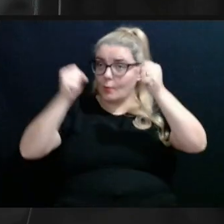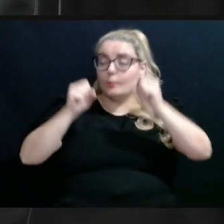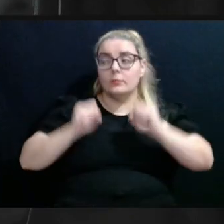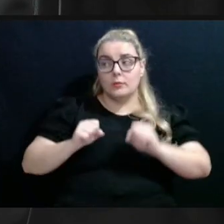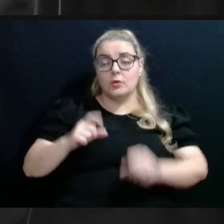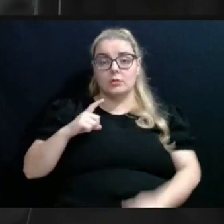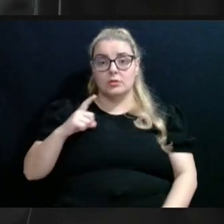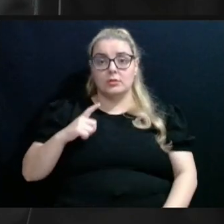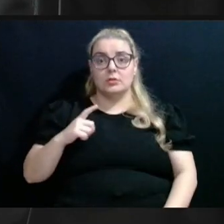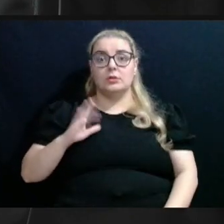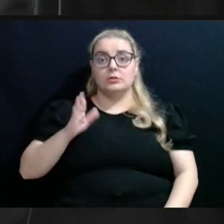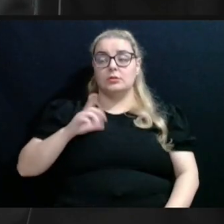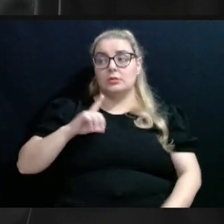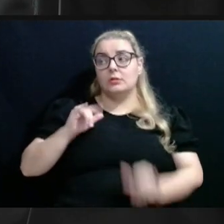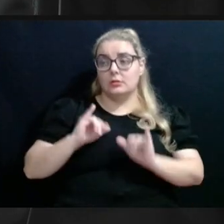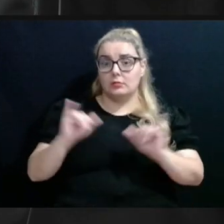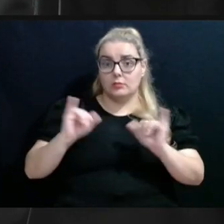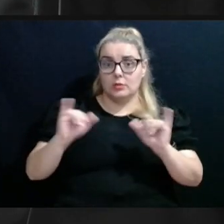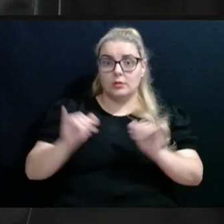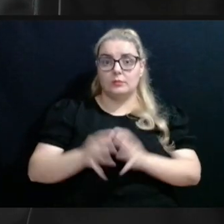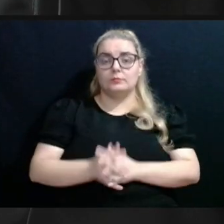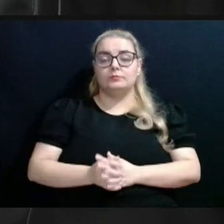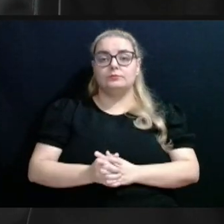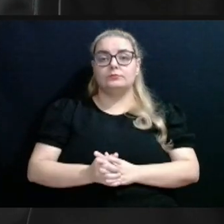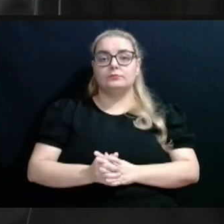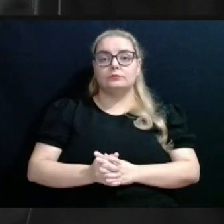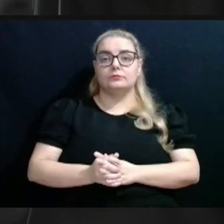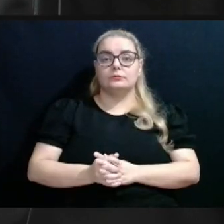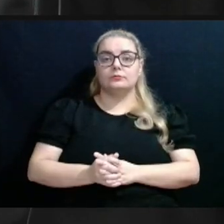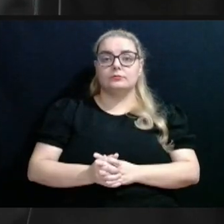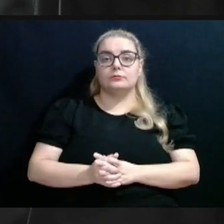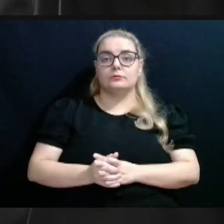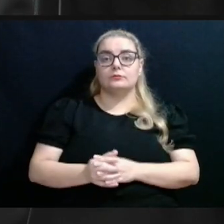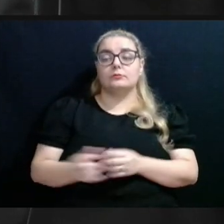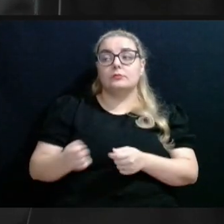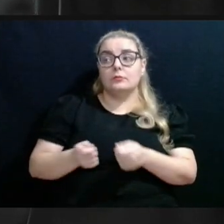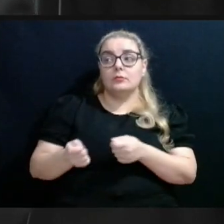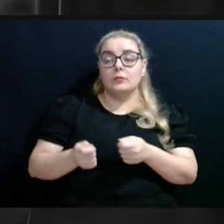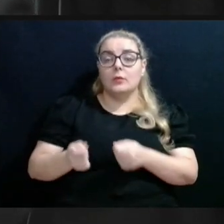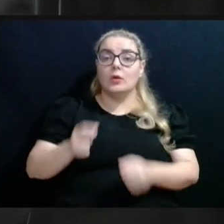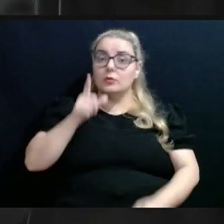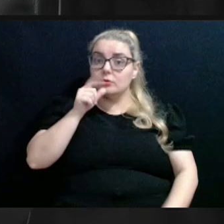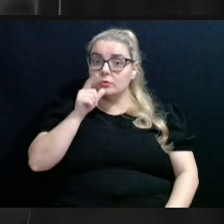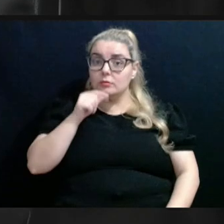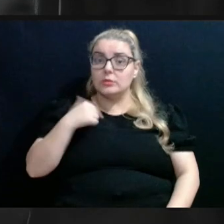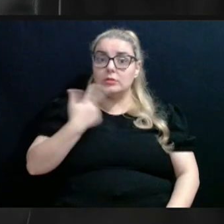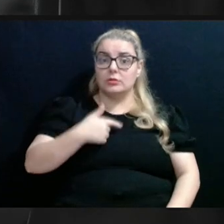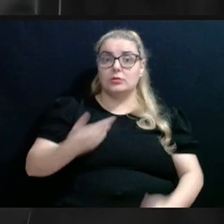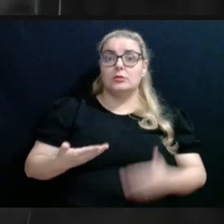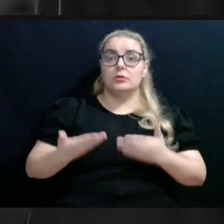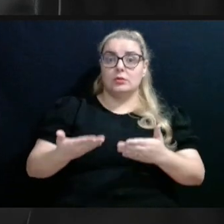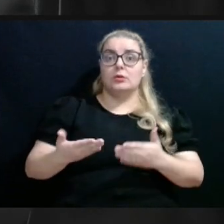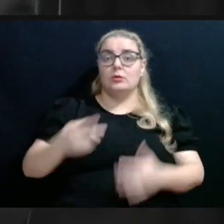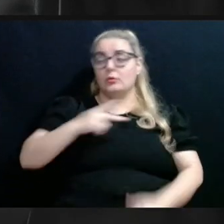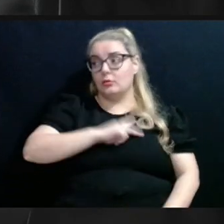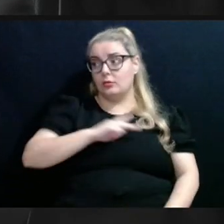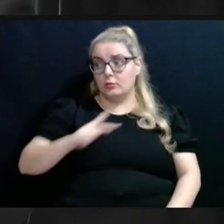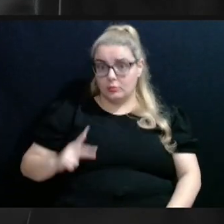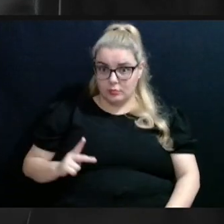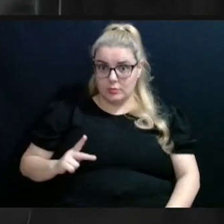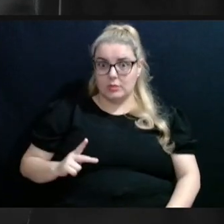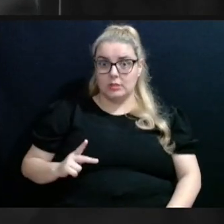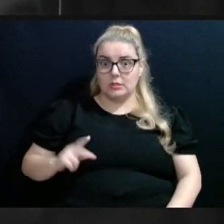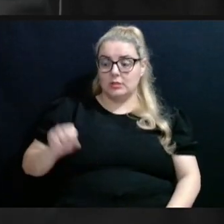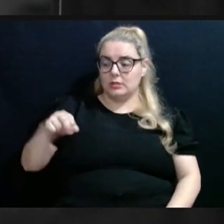uma campanha aí visando a economia da água. Nós trouxemos o presidente da Sanasa, Manuelito, outro dia aqui para tratar